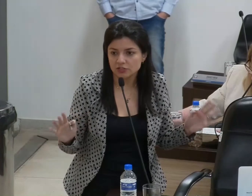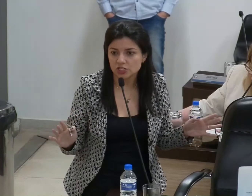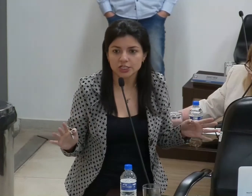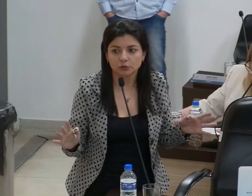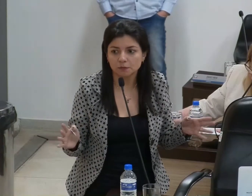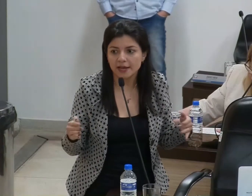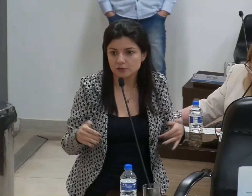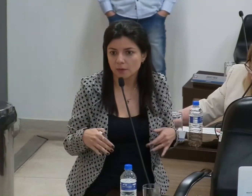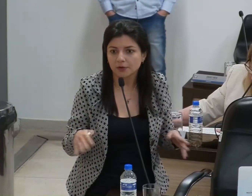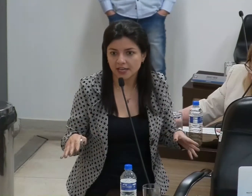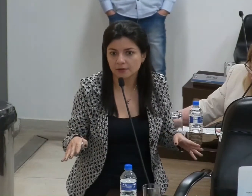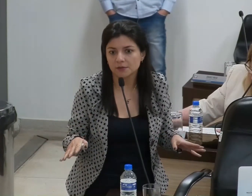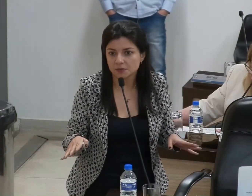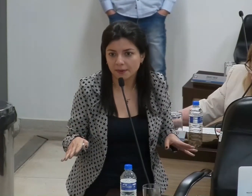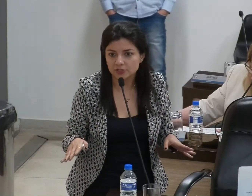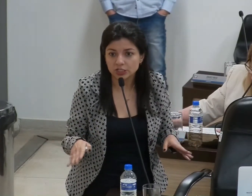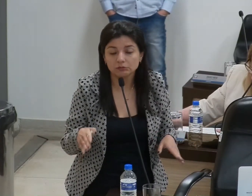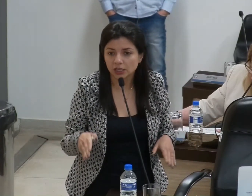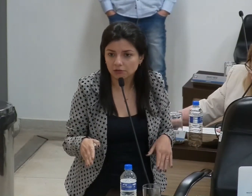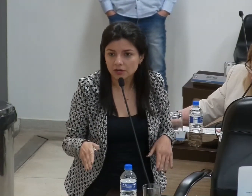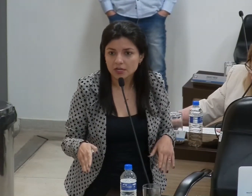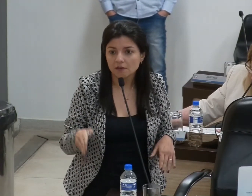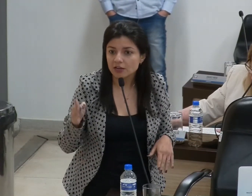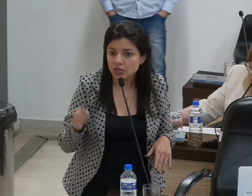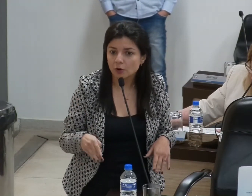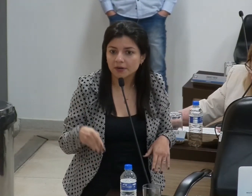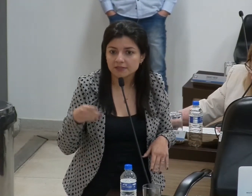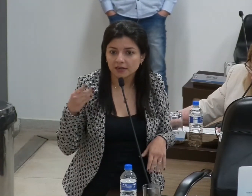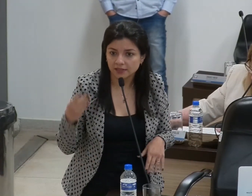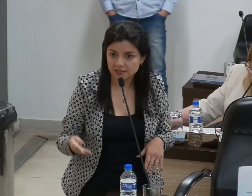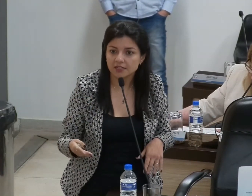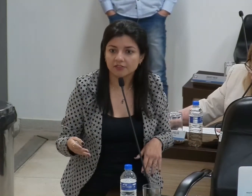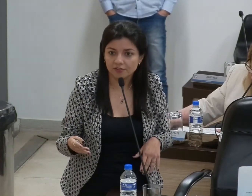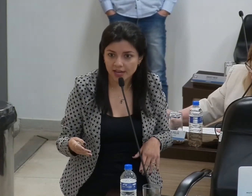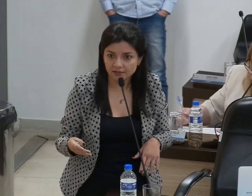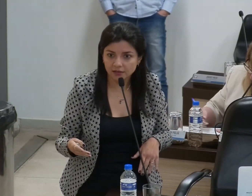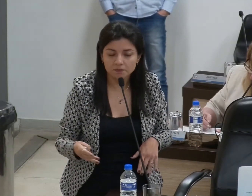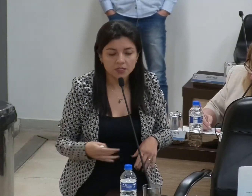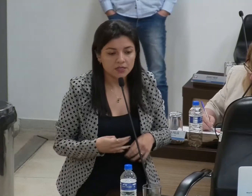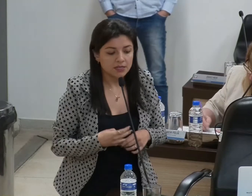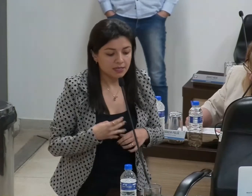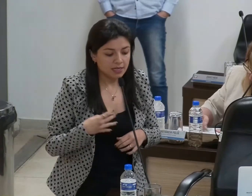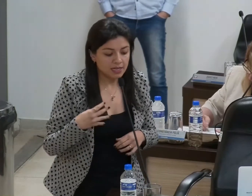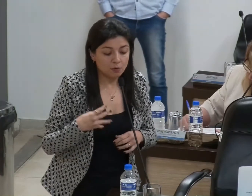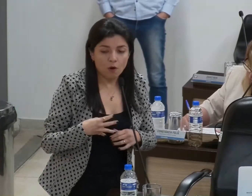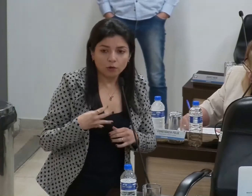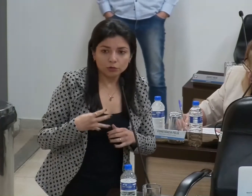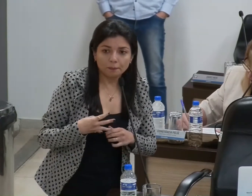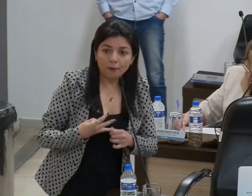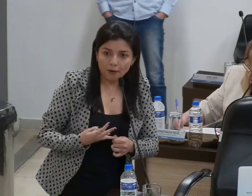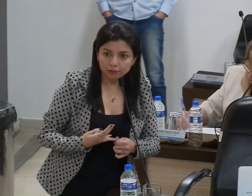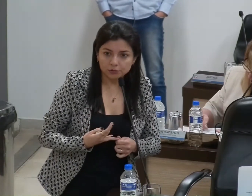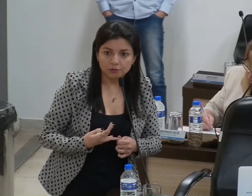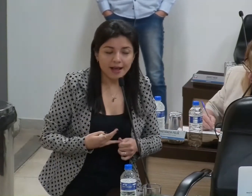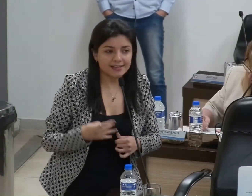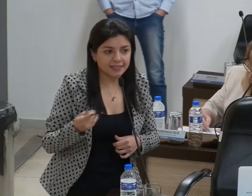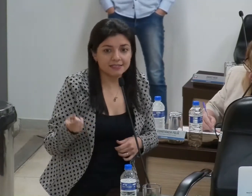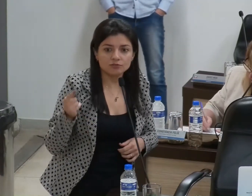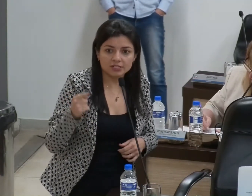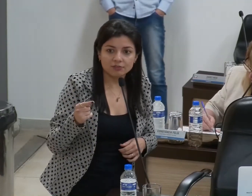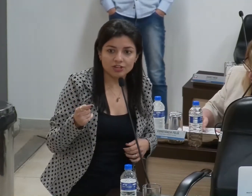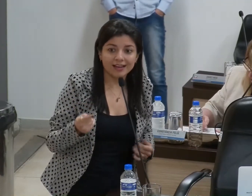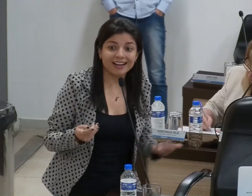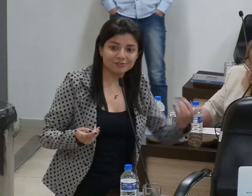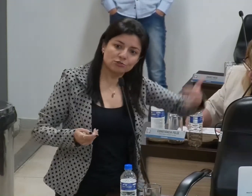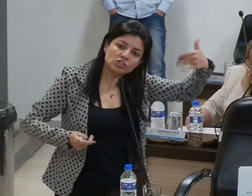simplesmente acham que está tudo bem só porque é do mesmo partido não eu acho que a cobrança ela tem de ser feita e um outro ponto essa